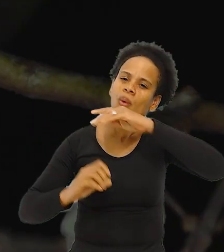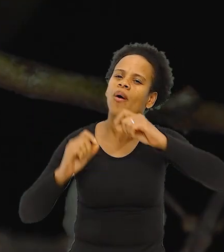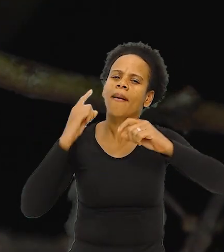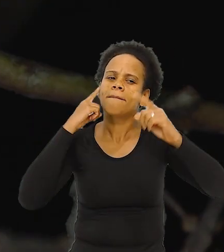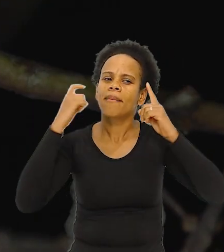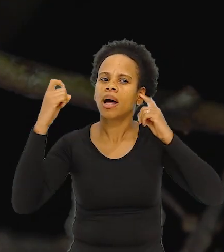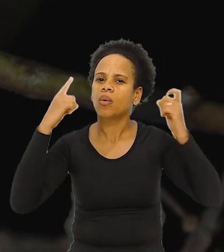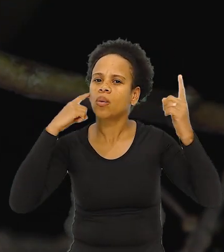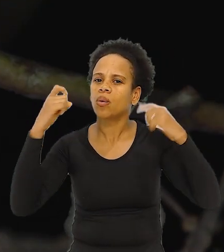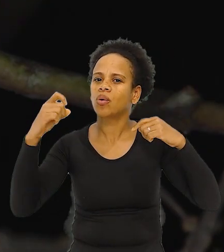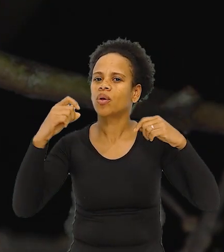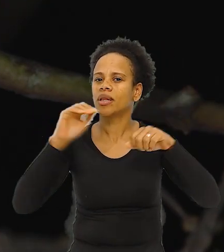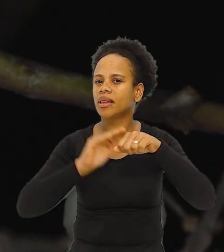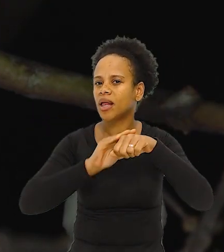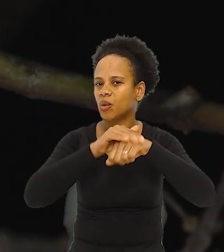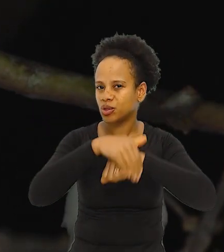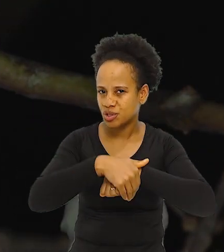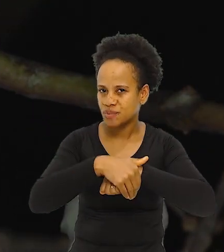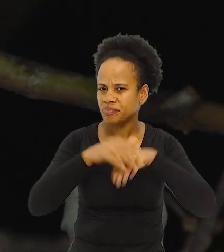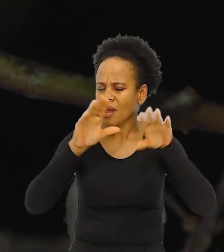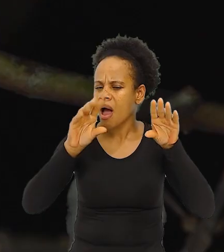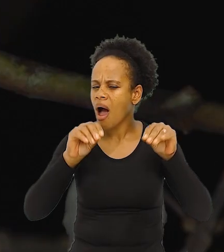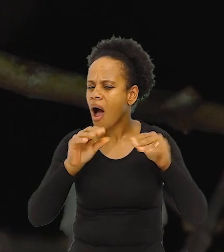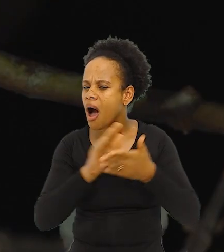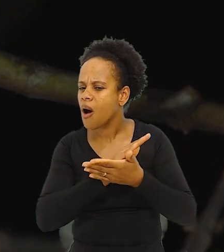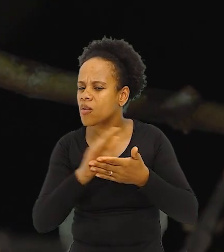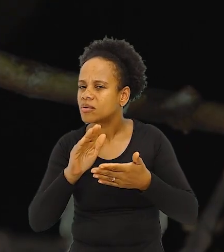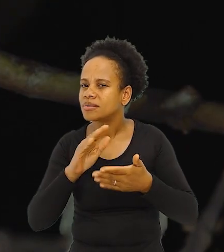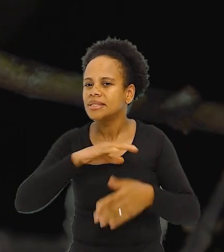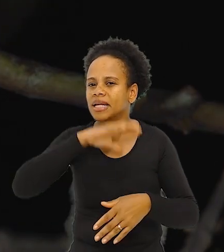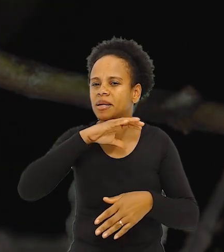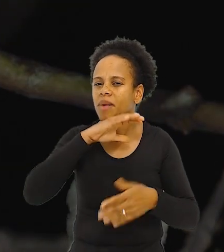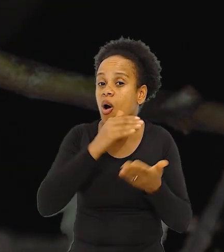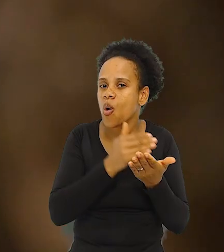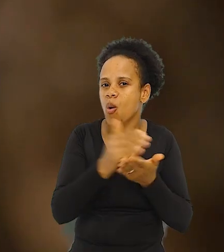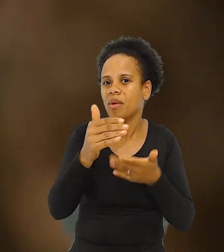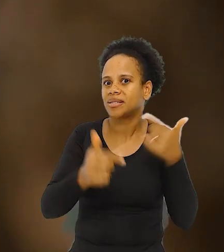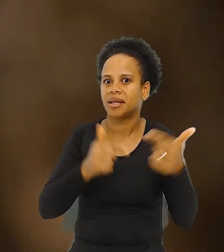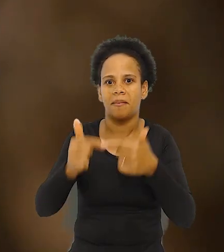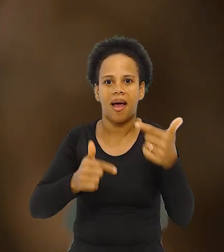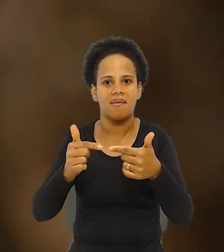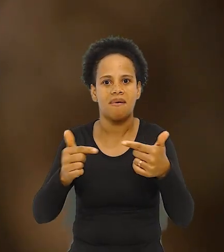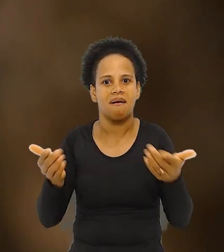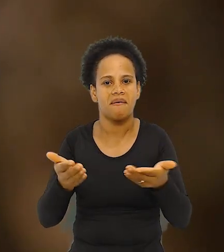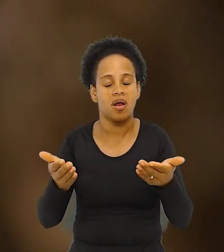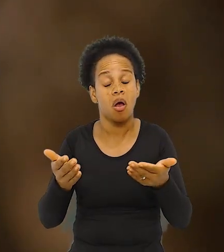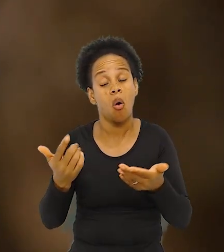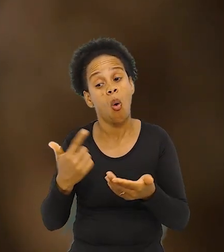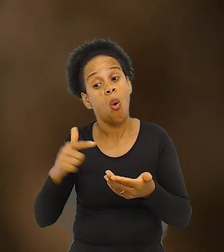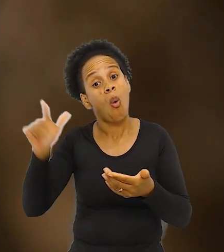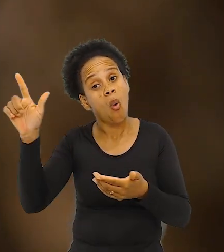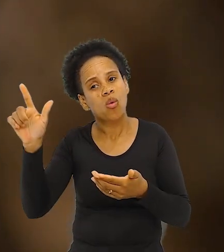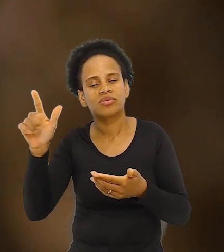noite. Alguns animais estão apenas começando seu período de atividade, enquanto